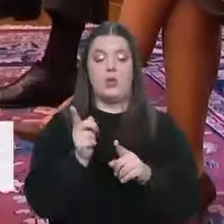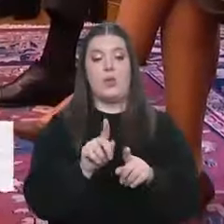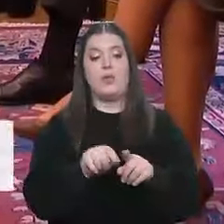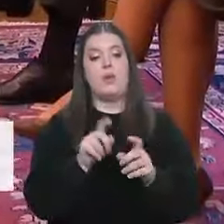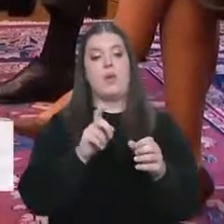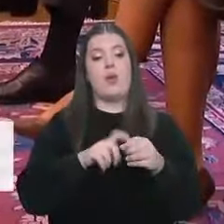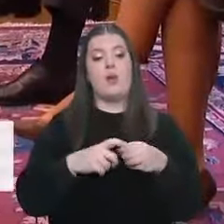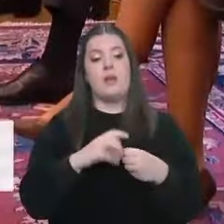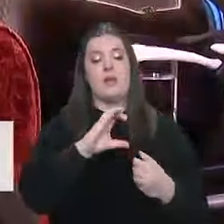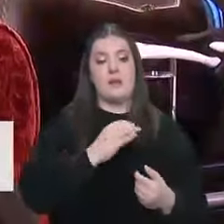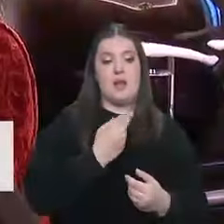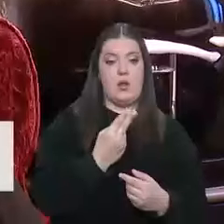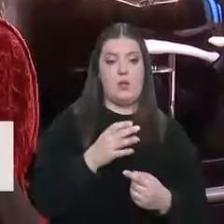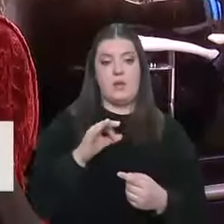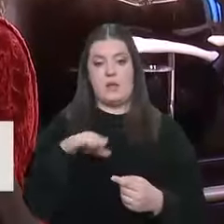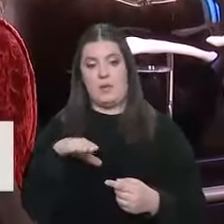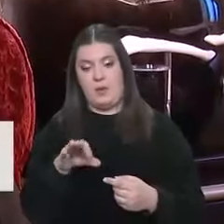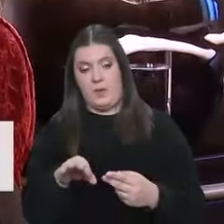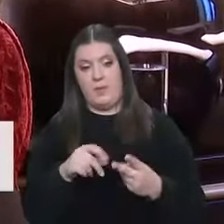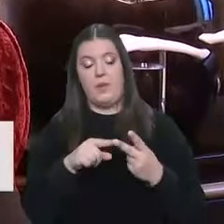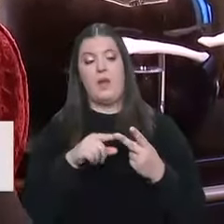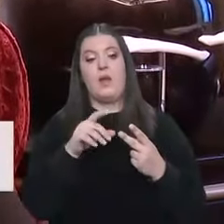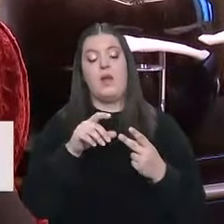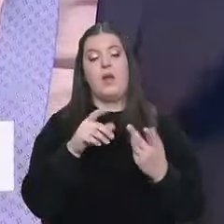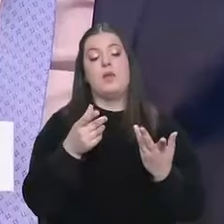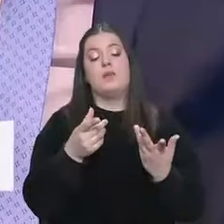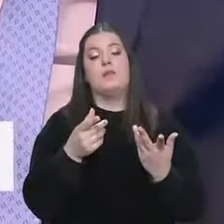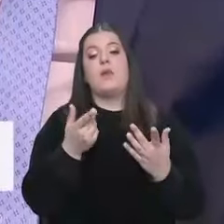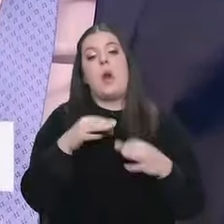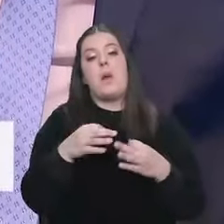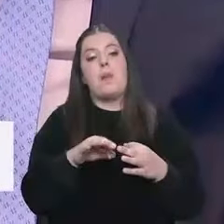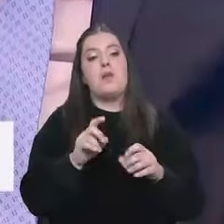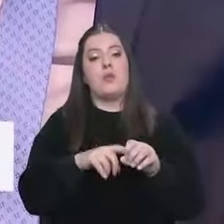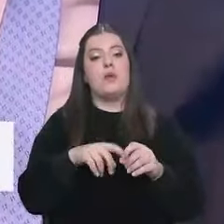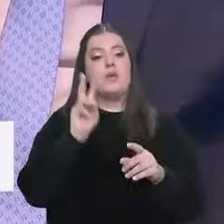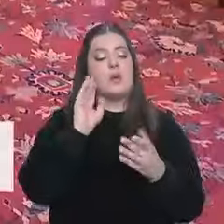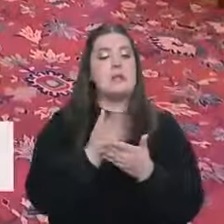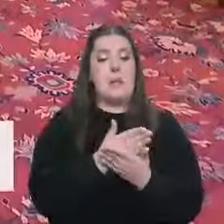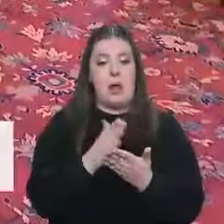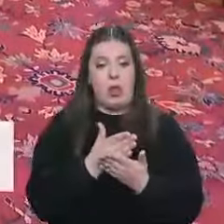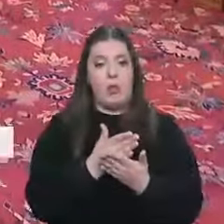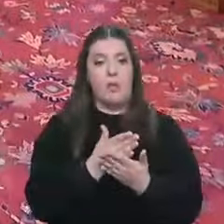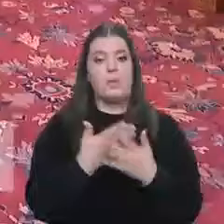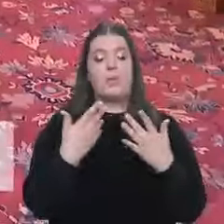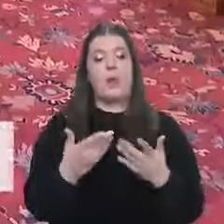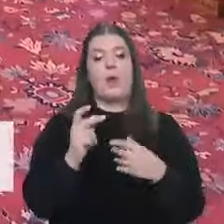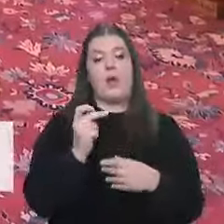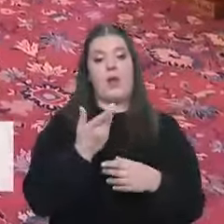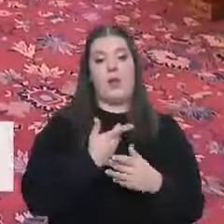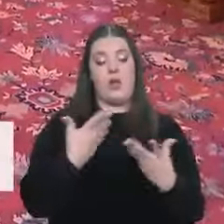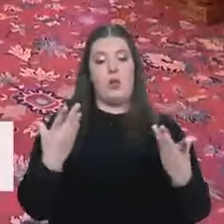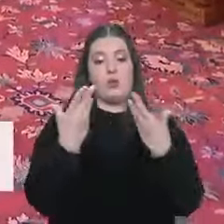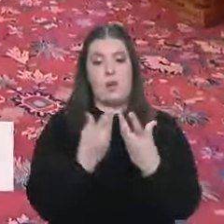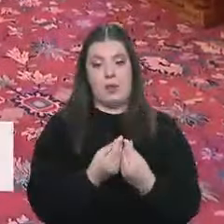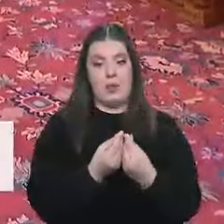cdu composta por PCP e PV e normalmente os partidos são ouvidos em separado desta vez a AD é ouvida